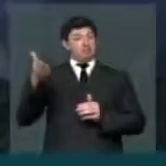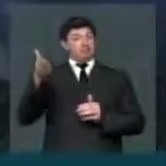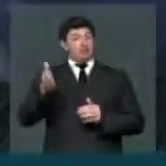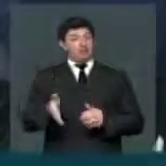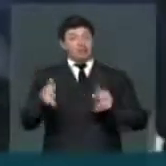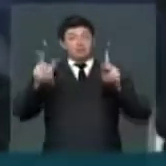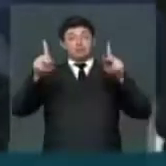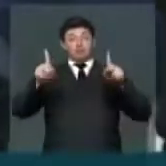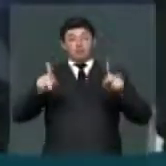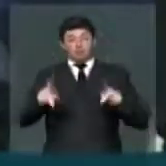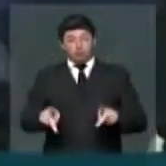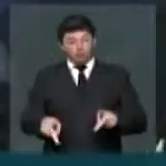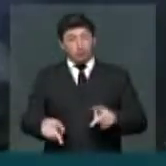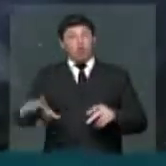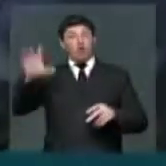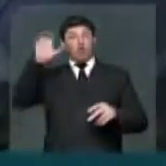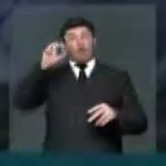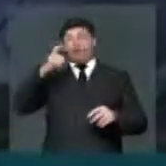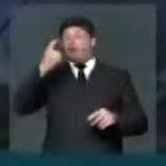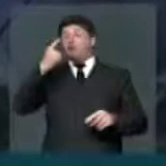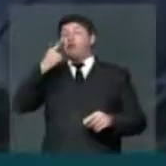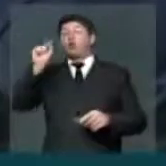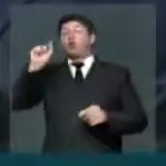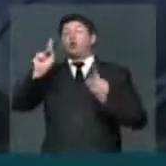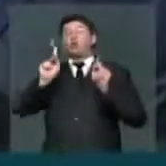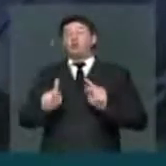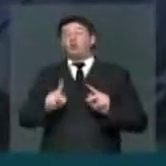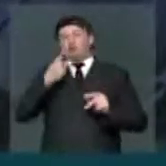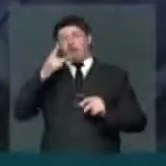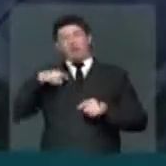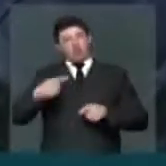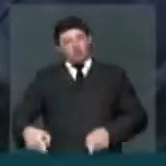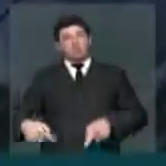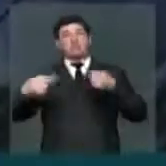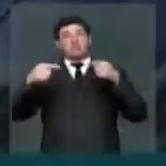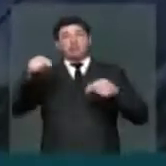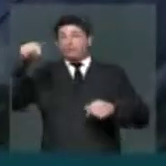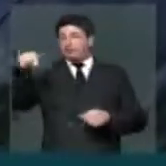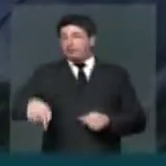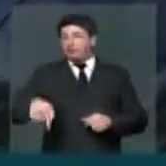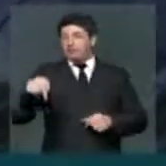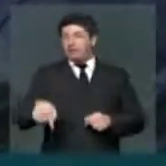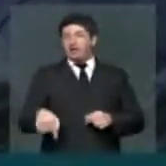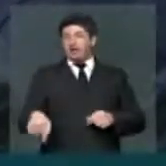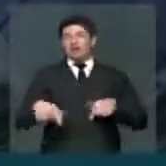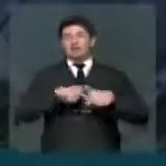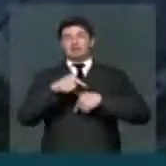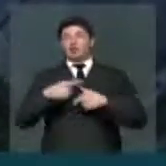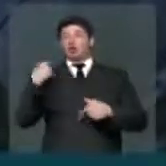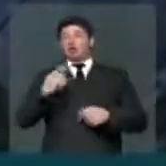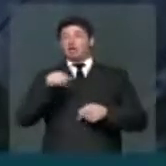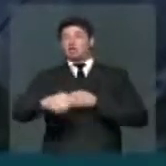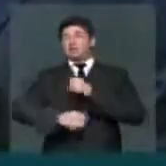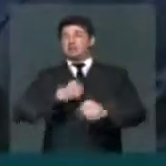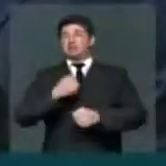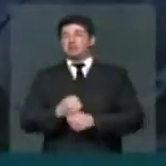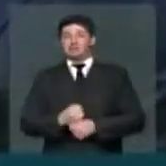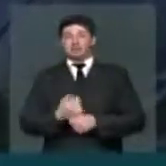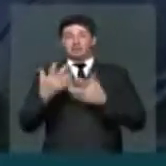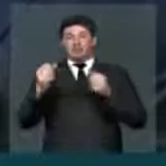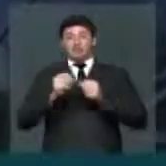participação popular, ouvindo a população. E olha, é um desafio para esta legislatura. Vamos fazer